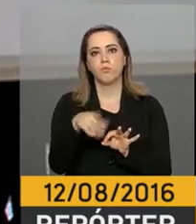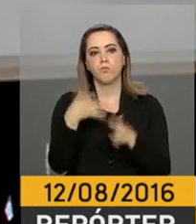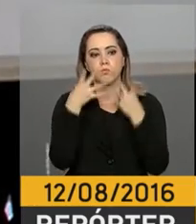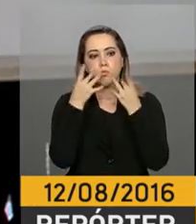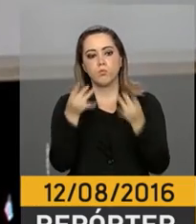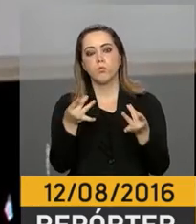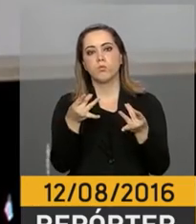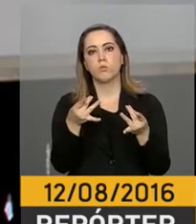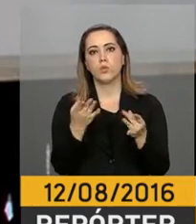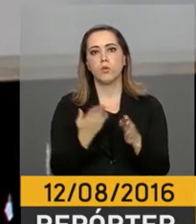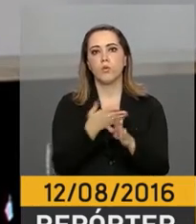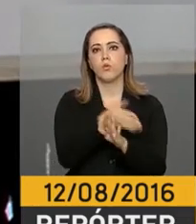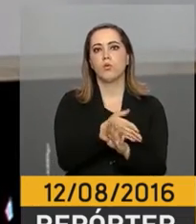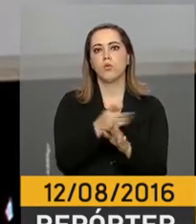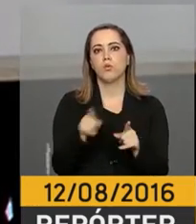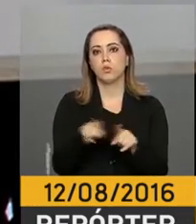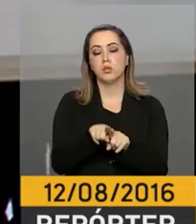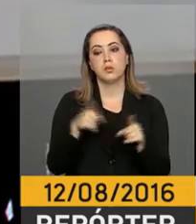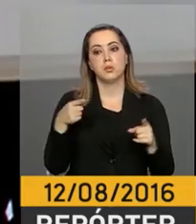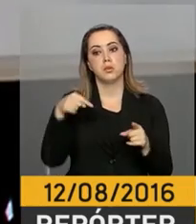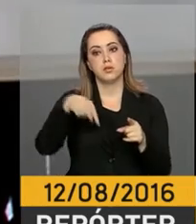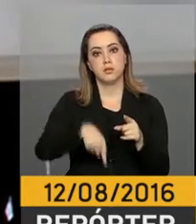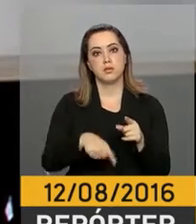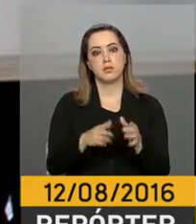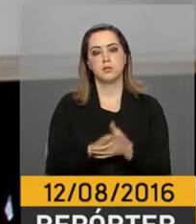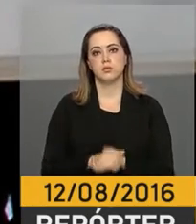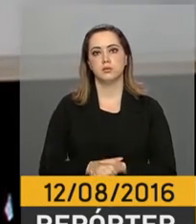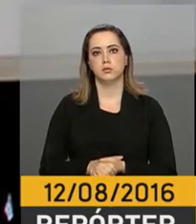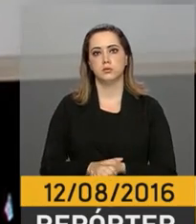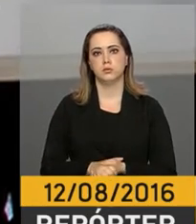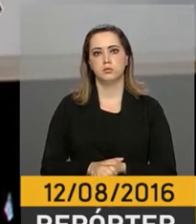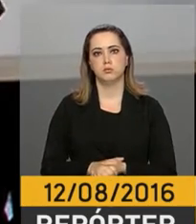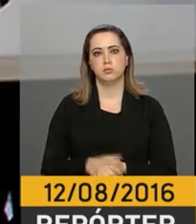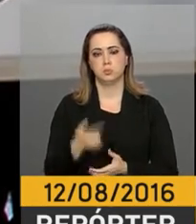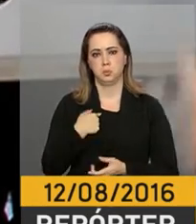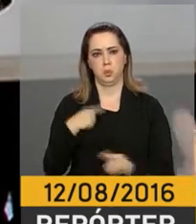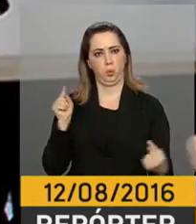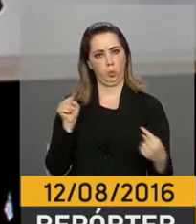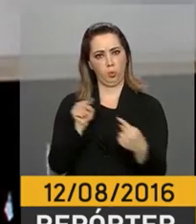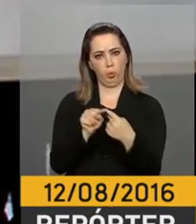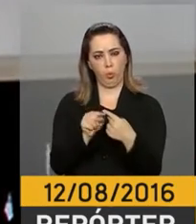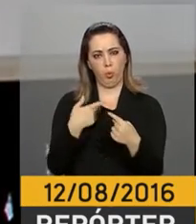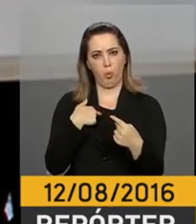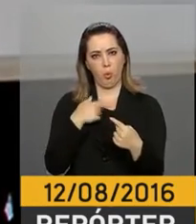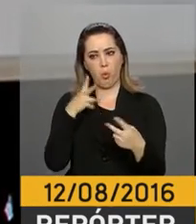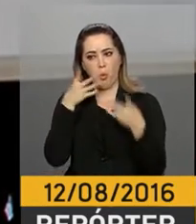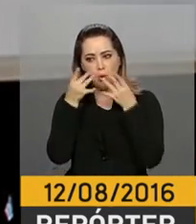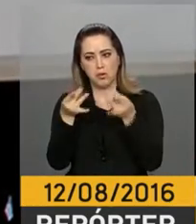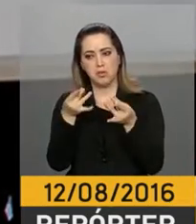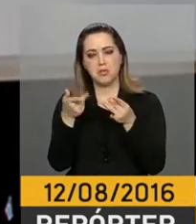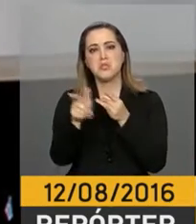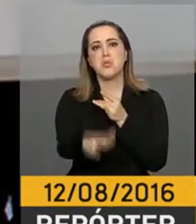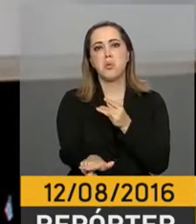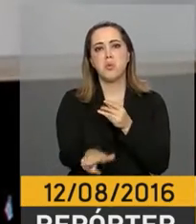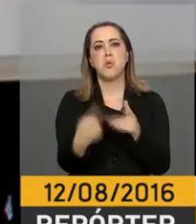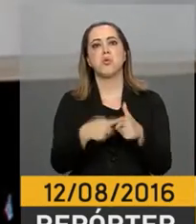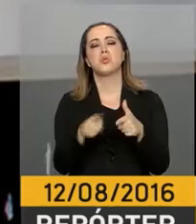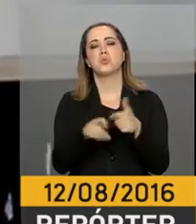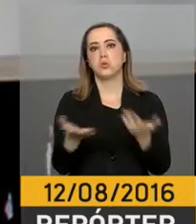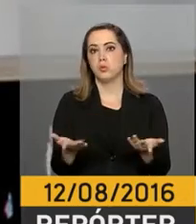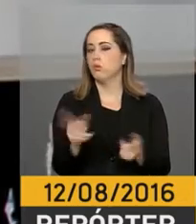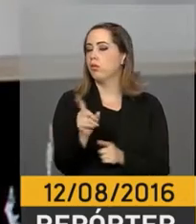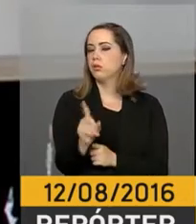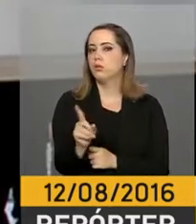a uma situação externa e o problema maior aconteceu internamente? Não, eu não concordo que tenha sido dada muita atenção a um problema externo, ao